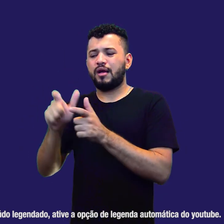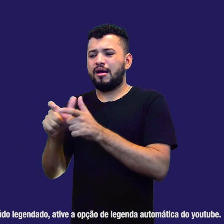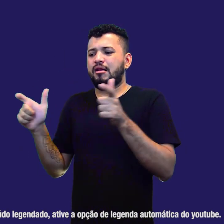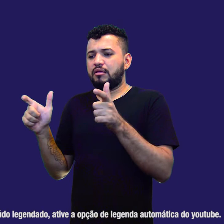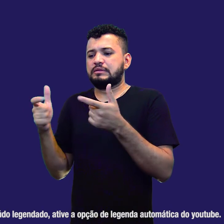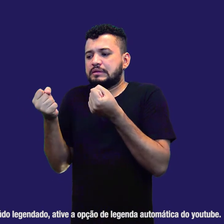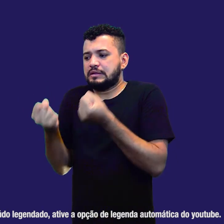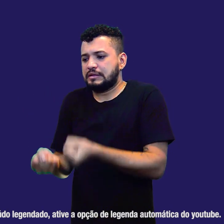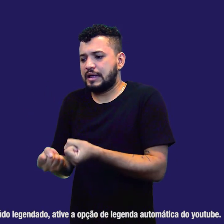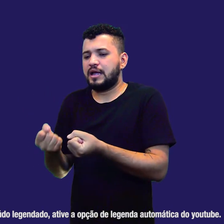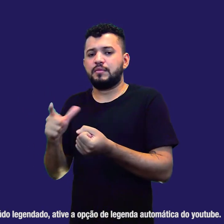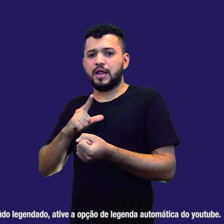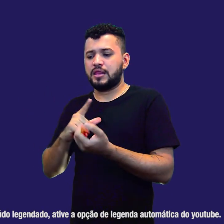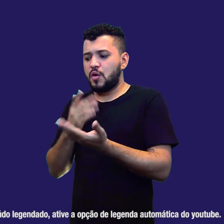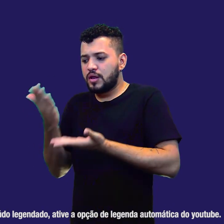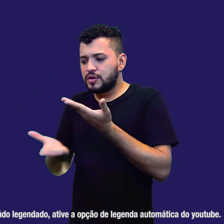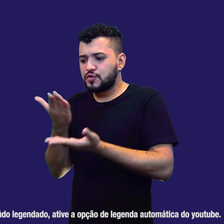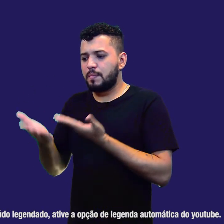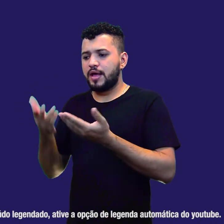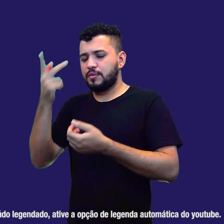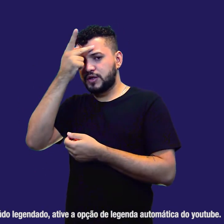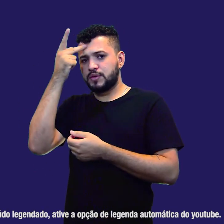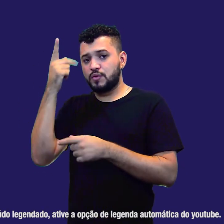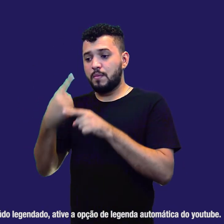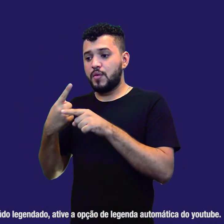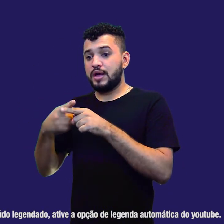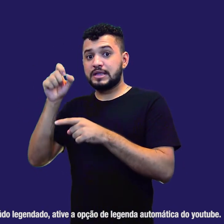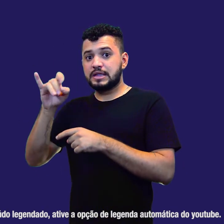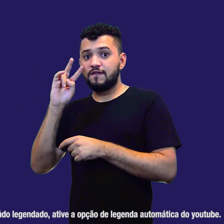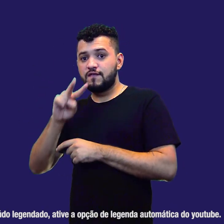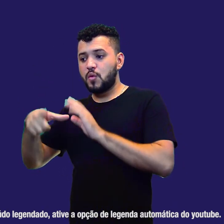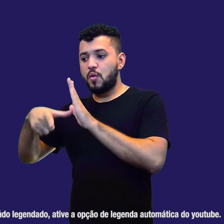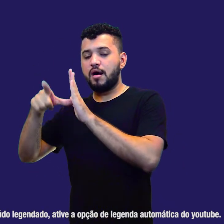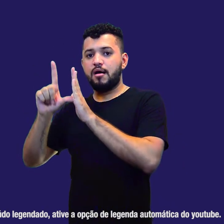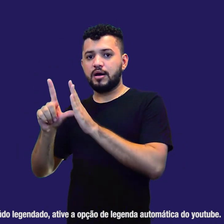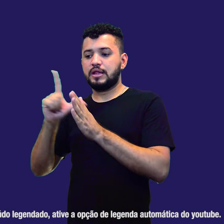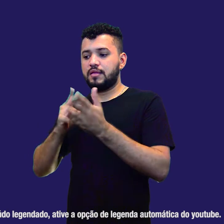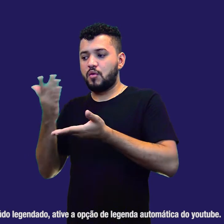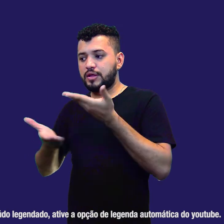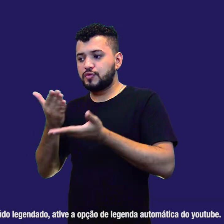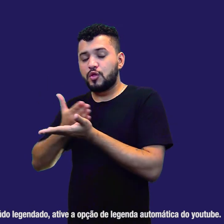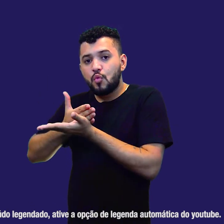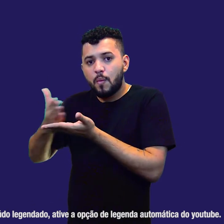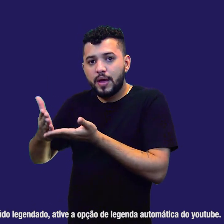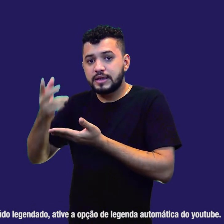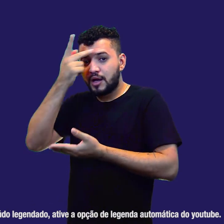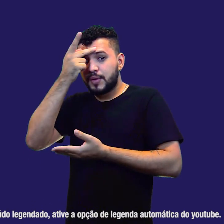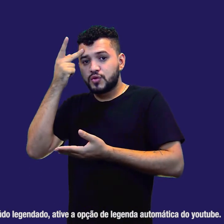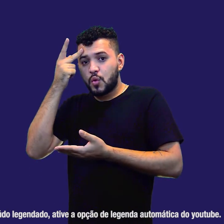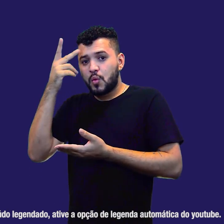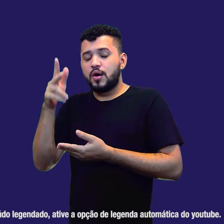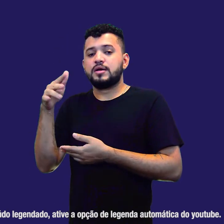essas pessoas, né? Uma doença que é diagnosticada no início, tem um tratamento no início, e essa pessoa vai demandar